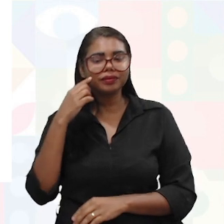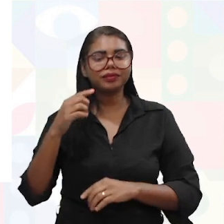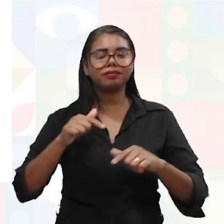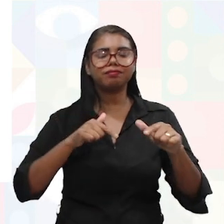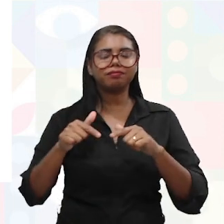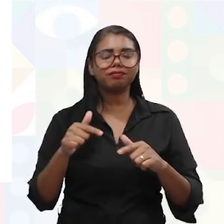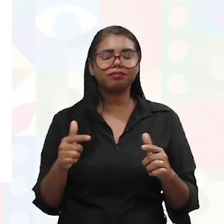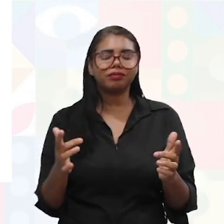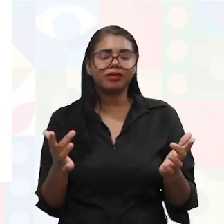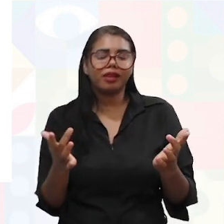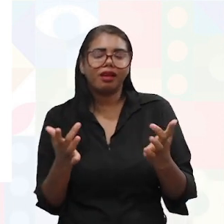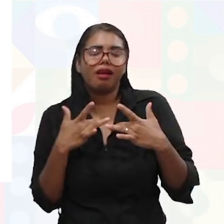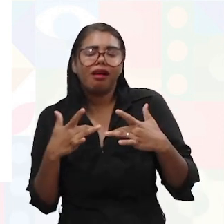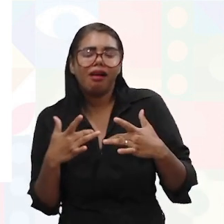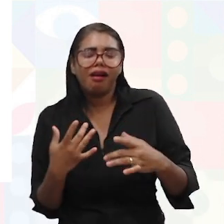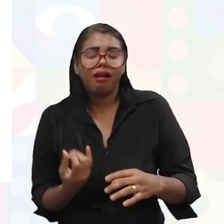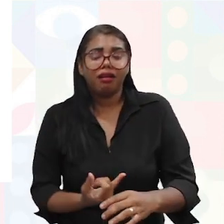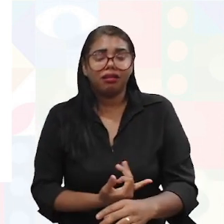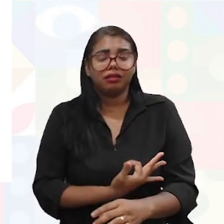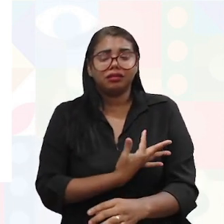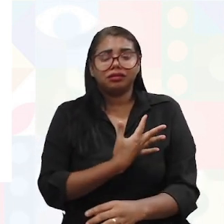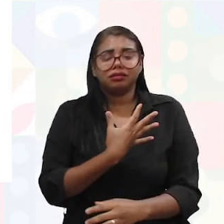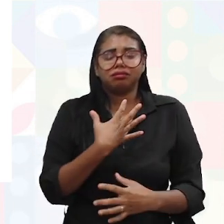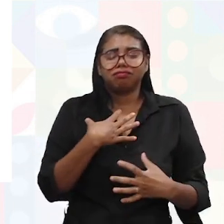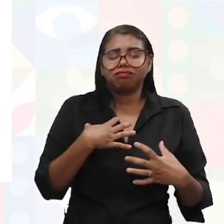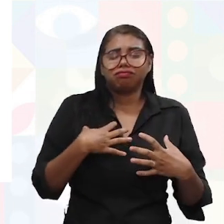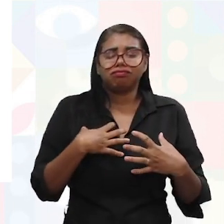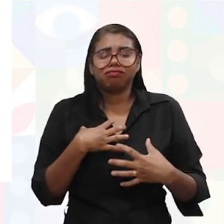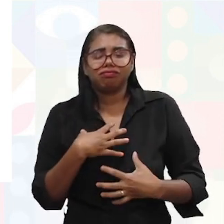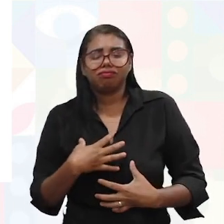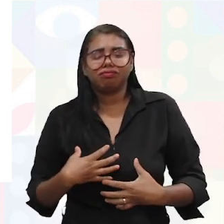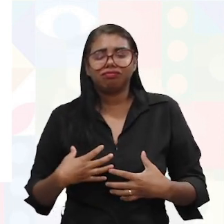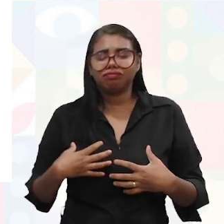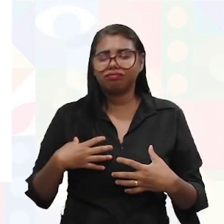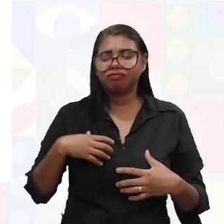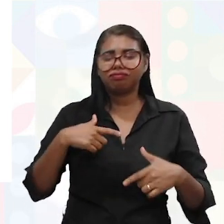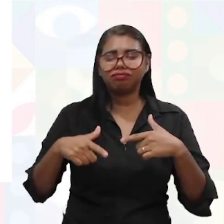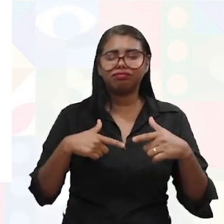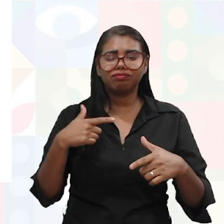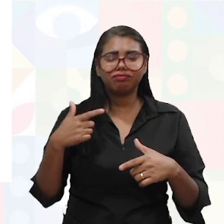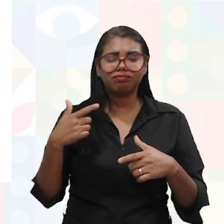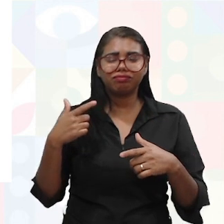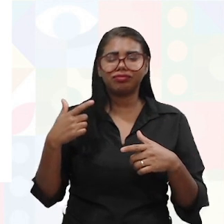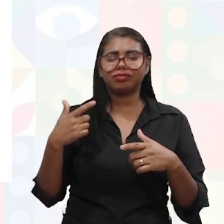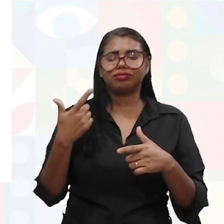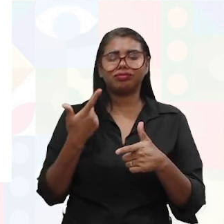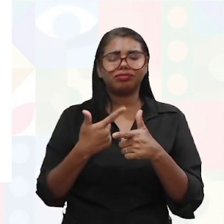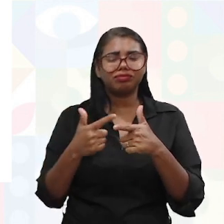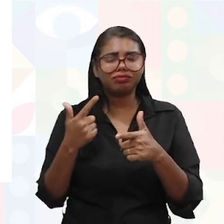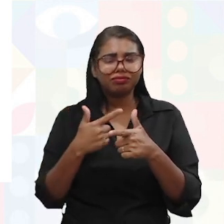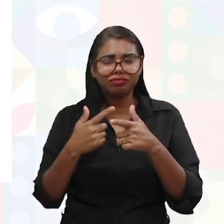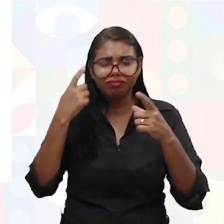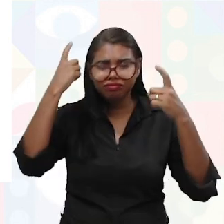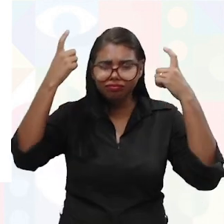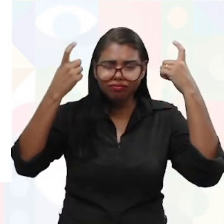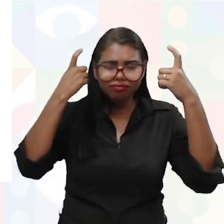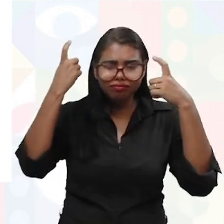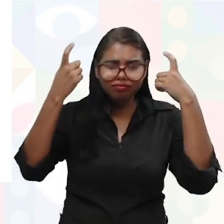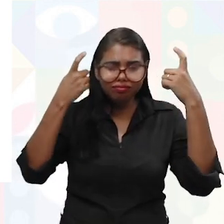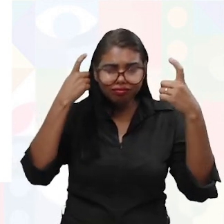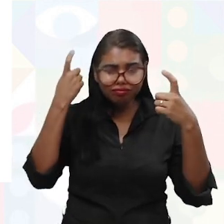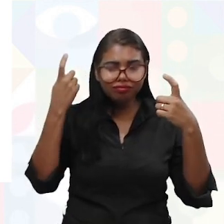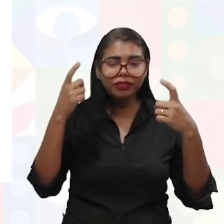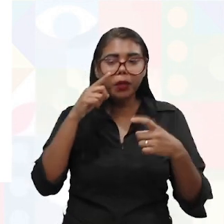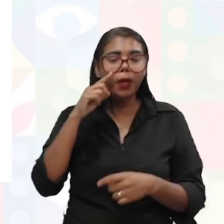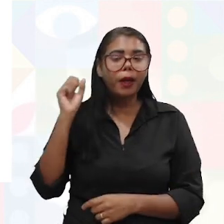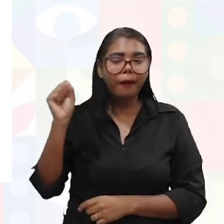mexido ele não está bem o trabalhador está com bastante problema estressado ele pode gerar risco